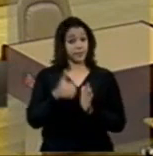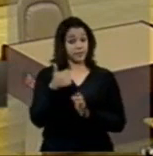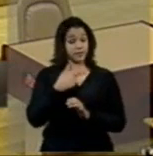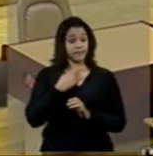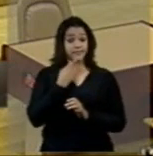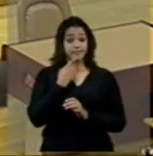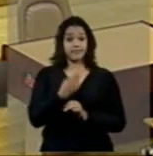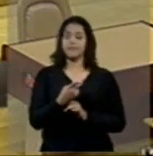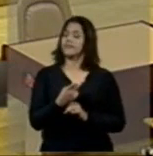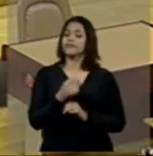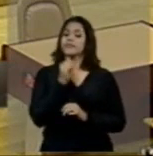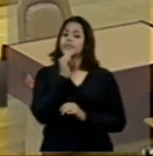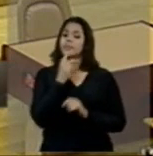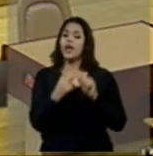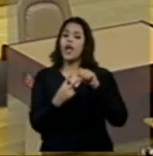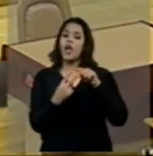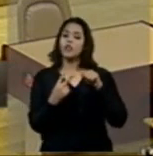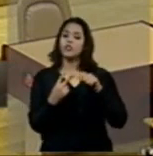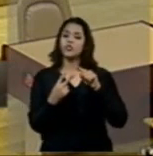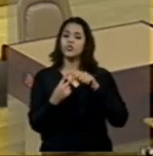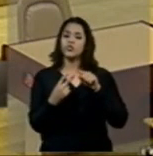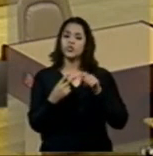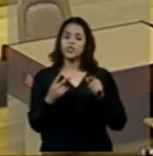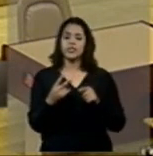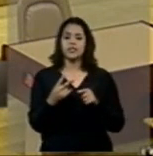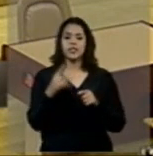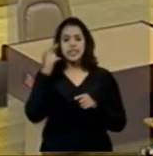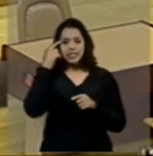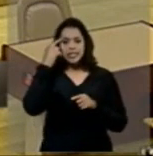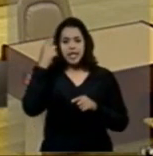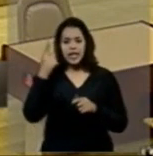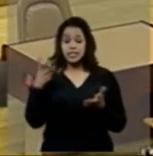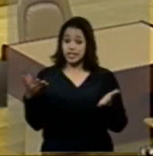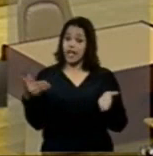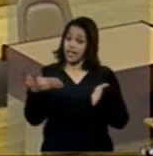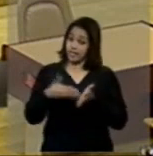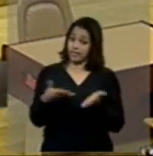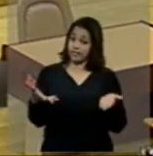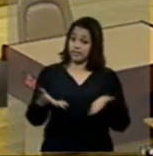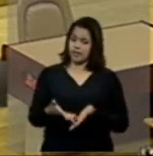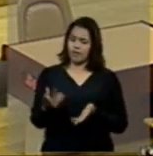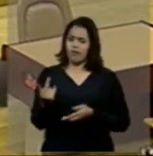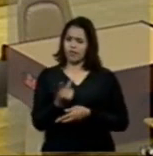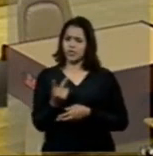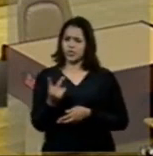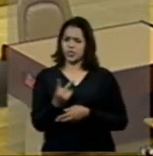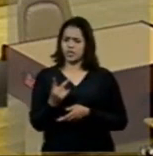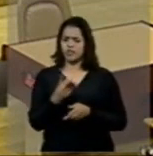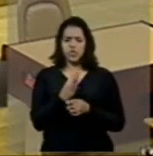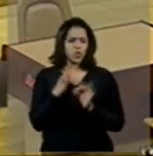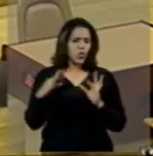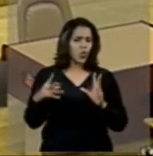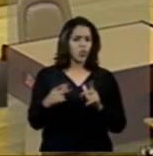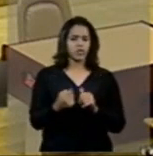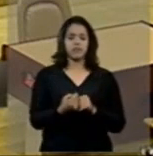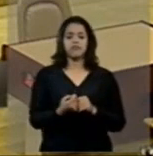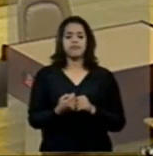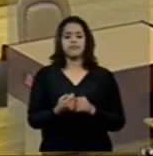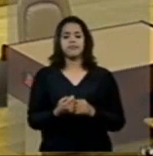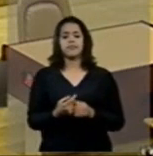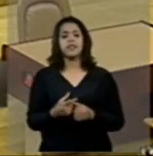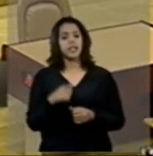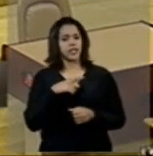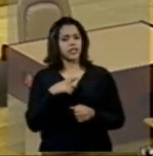que as duas correntes formadas até o momento, todas elas